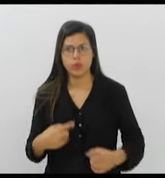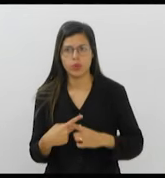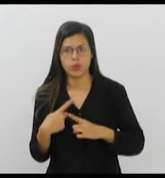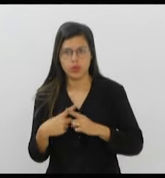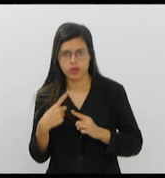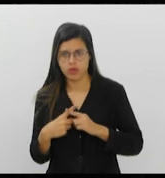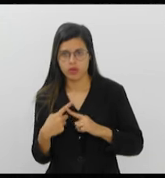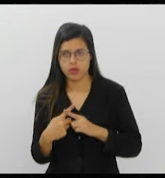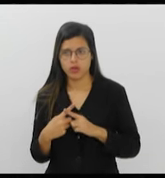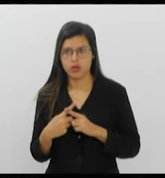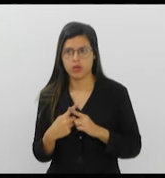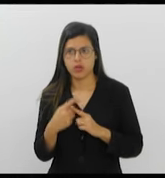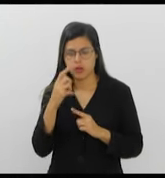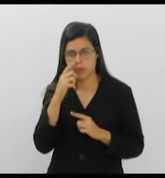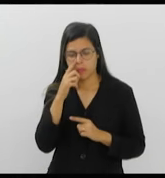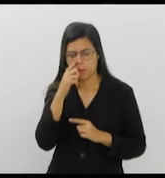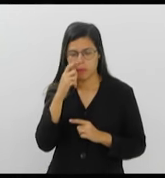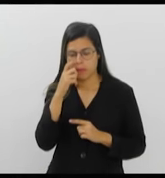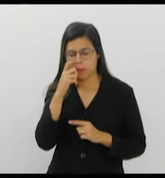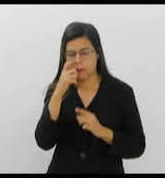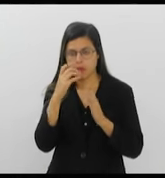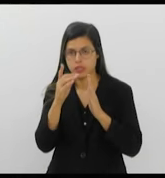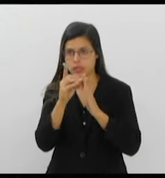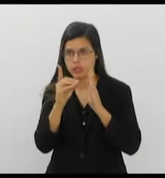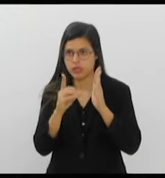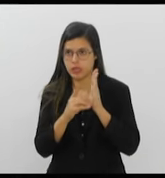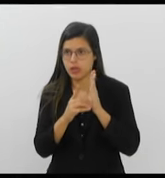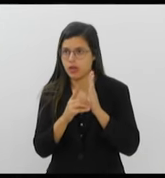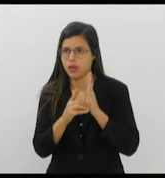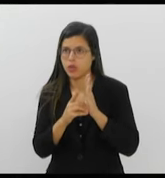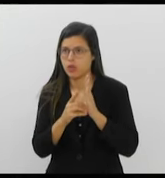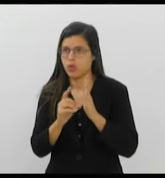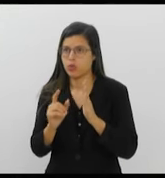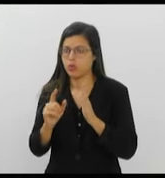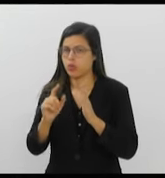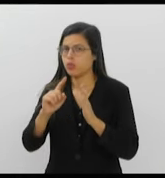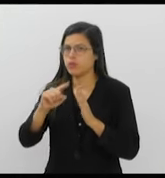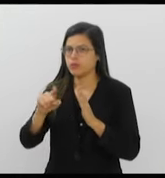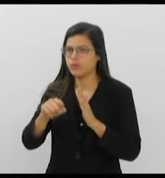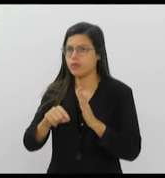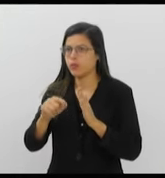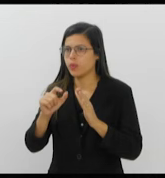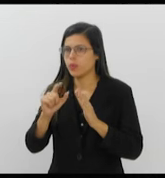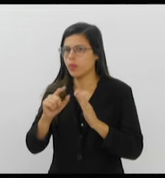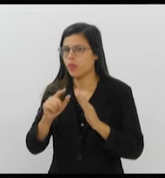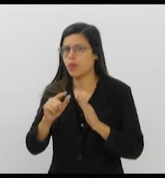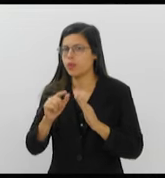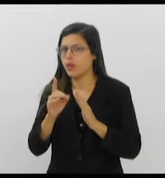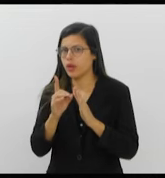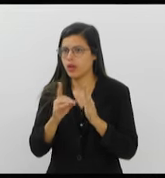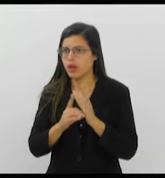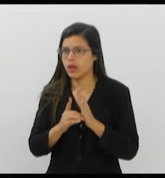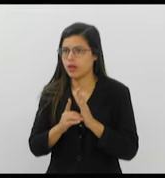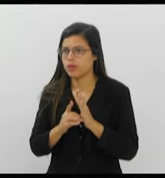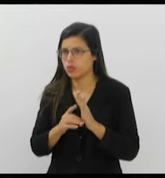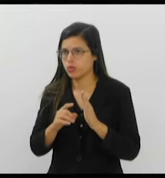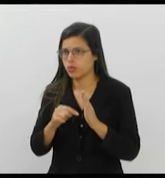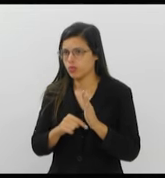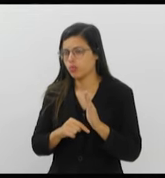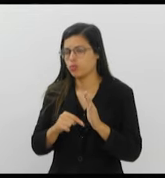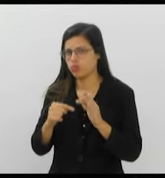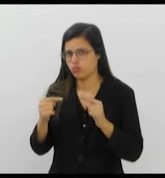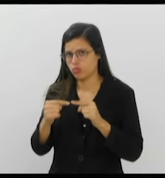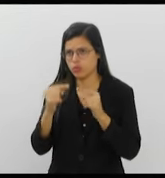Com a sustação desse decreto do governador, o que é que está valendo? O decreto que foi declarado liminarmente